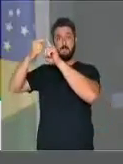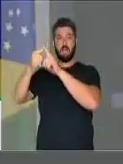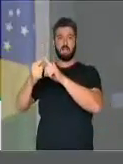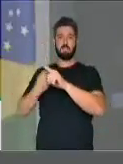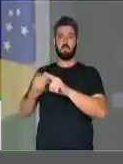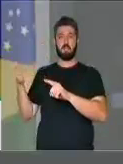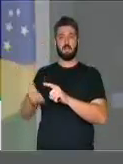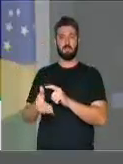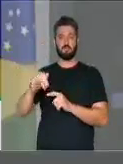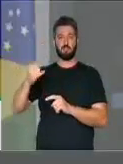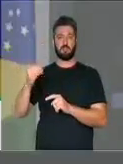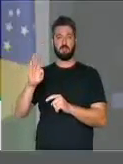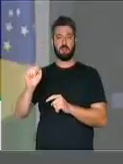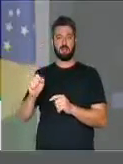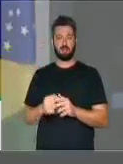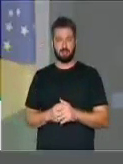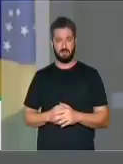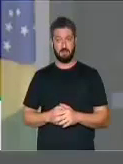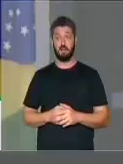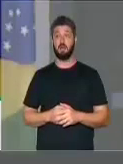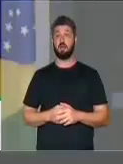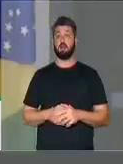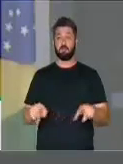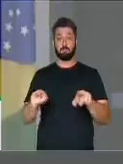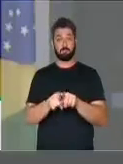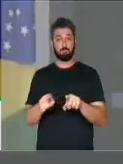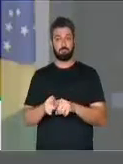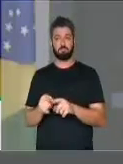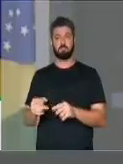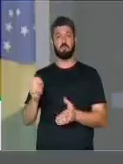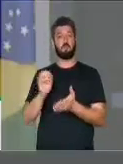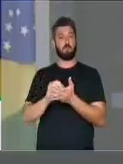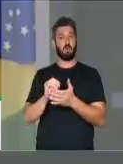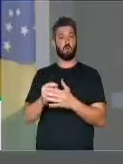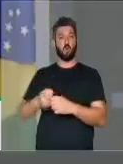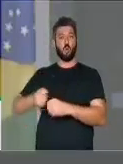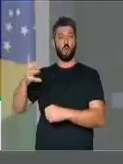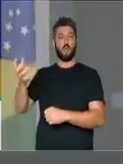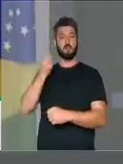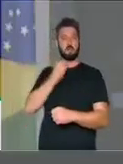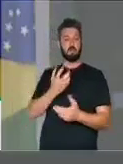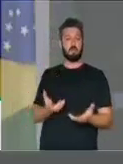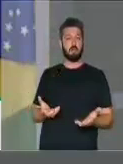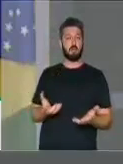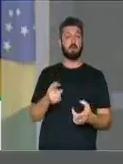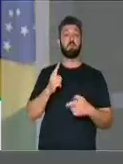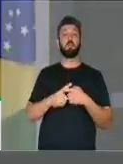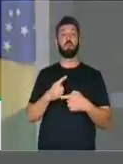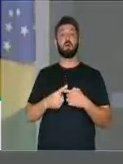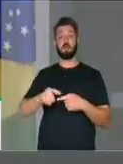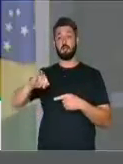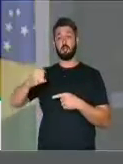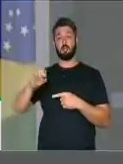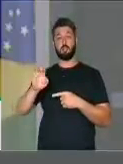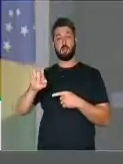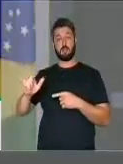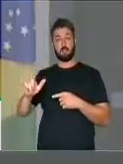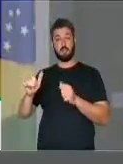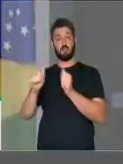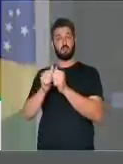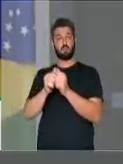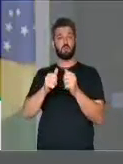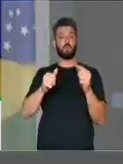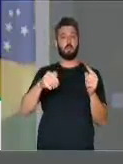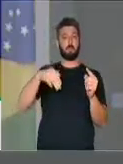por participação na JBS. Além disso, deixou de receber dividendos extras. Isso porque Joesley e